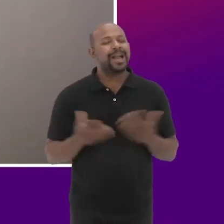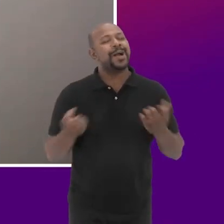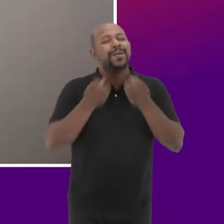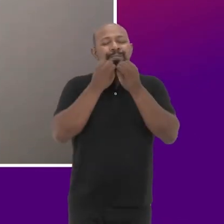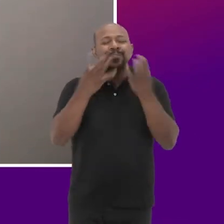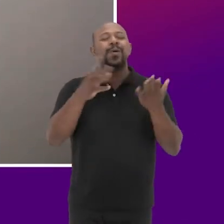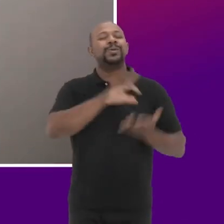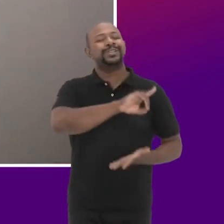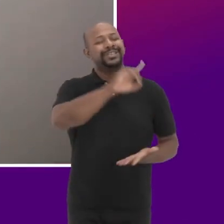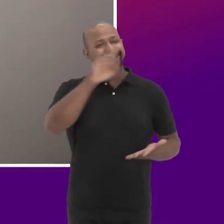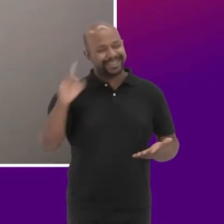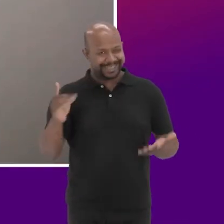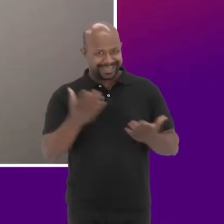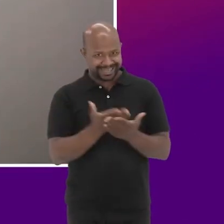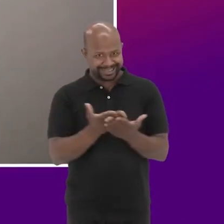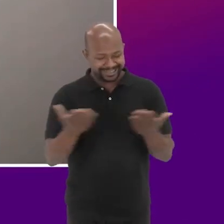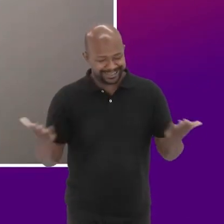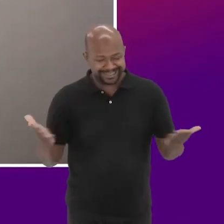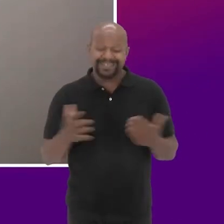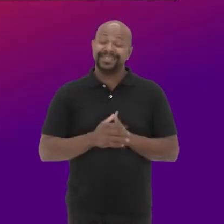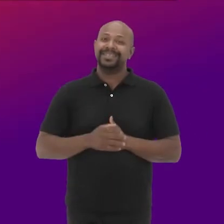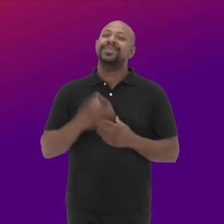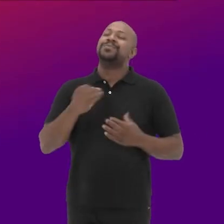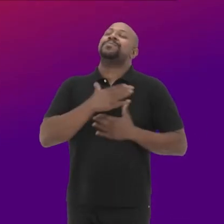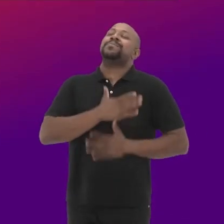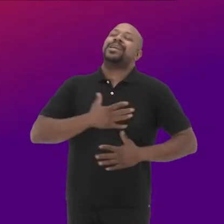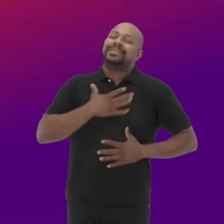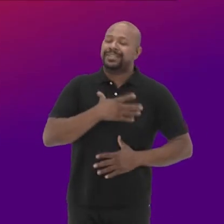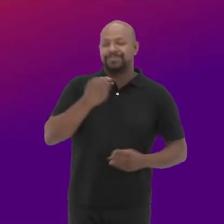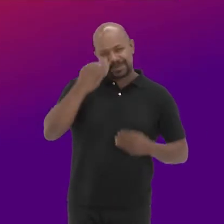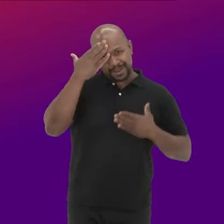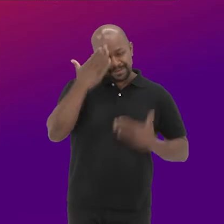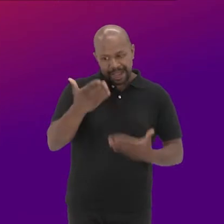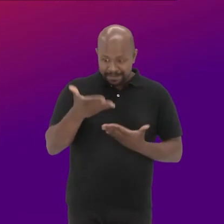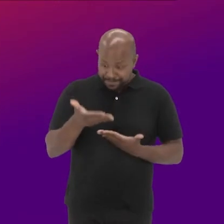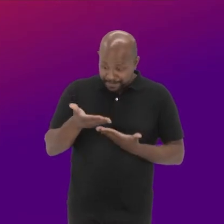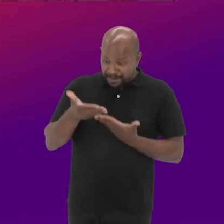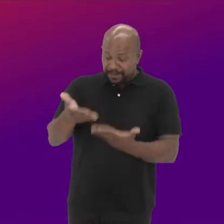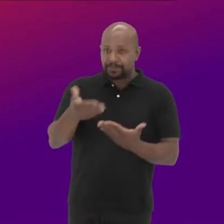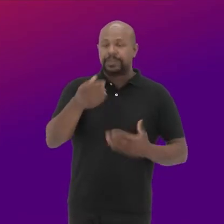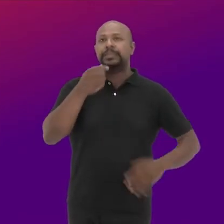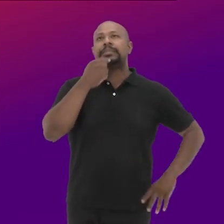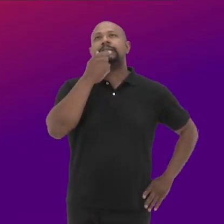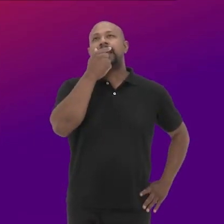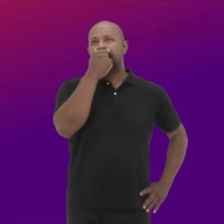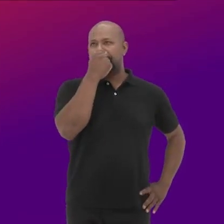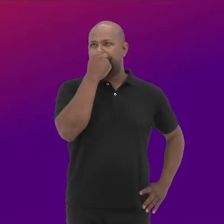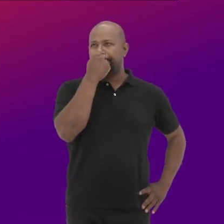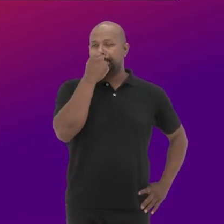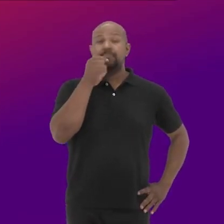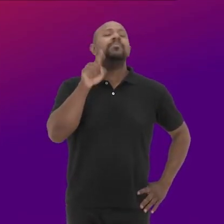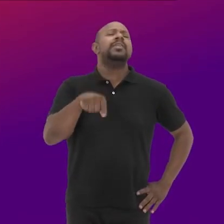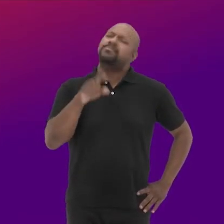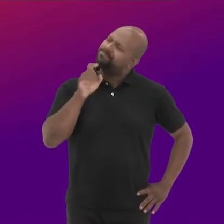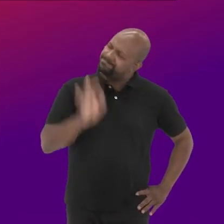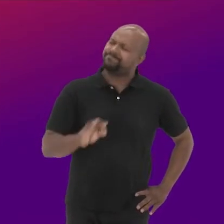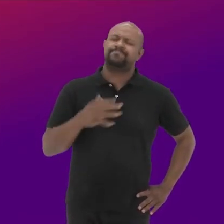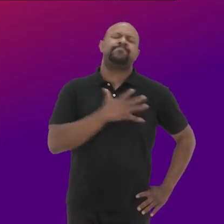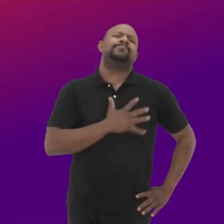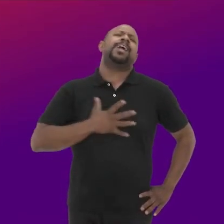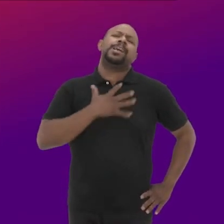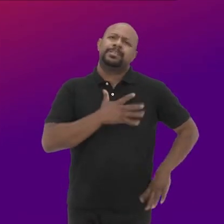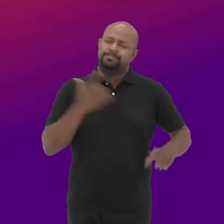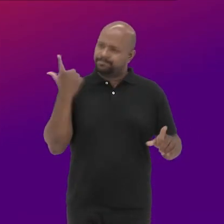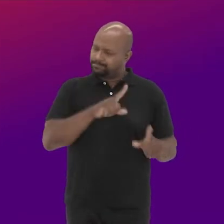Um bom dia a todos e muito prazer, muito obrigado pelo convite. É um grande prazer